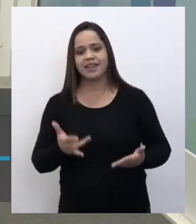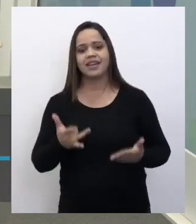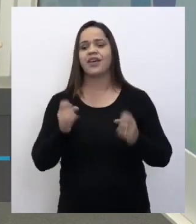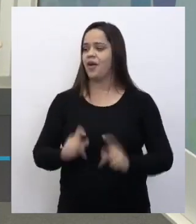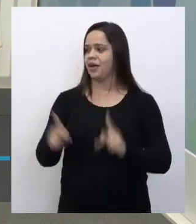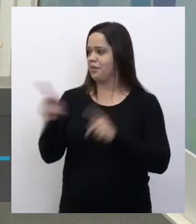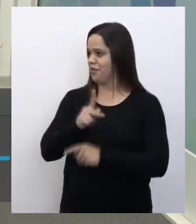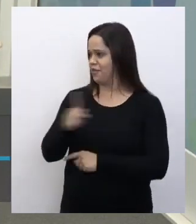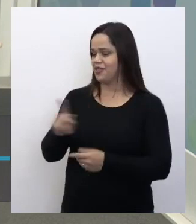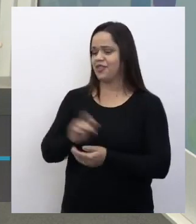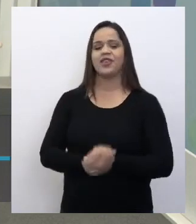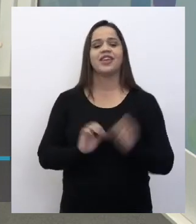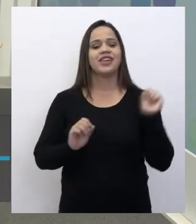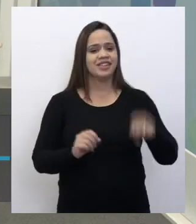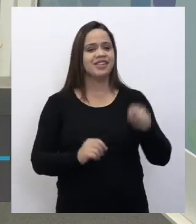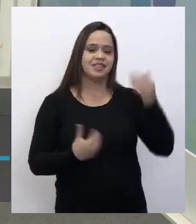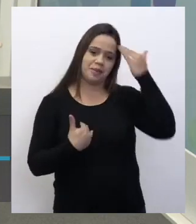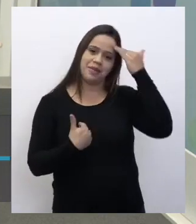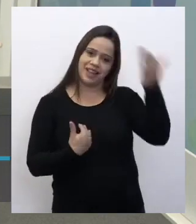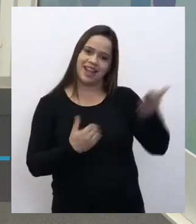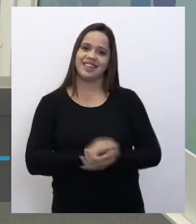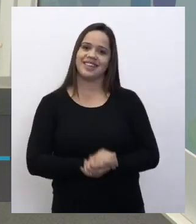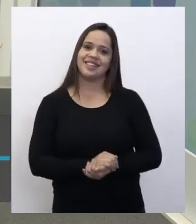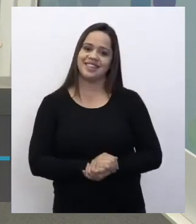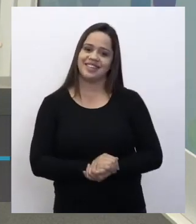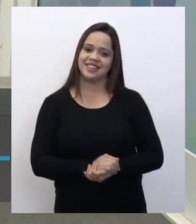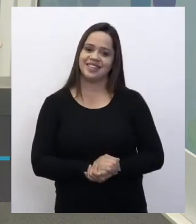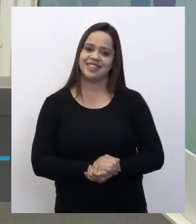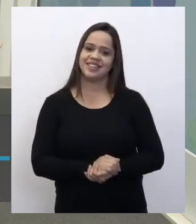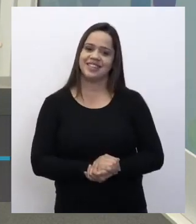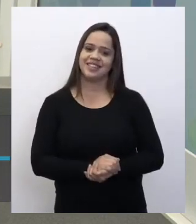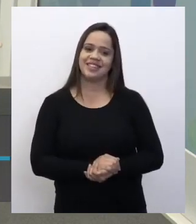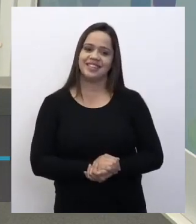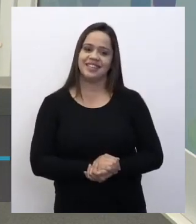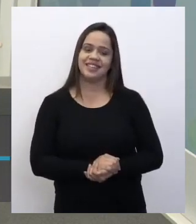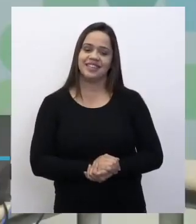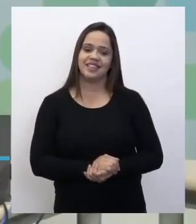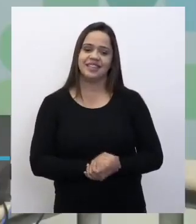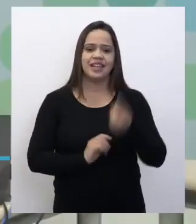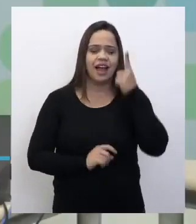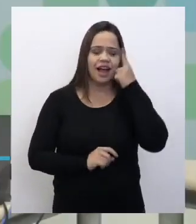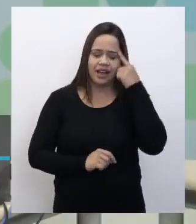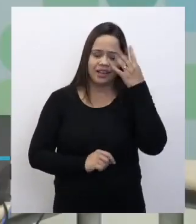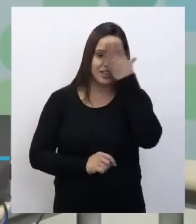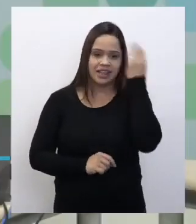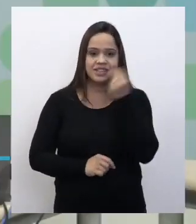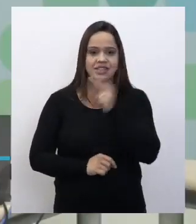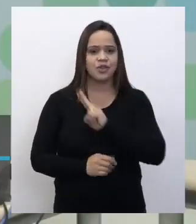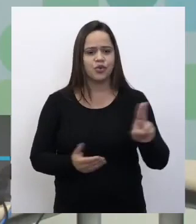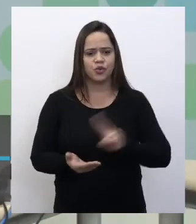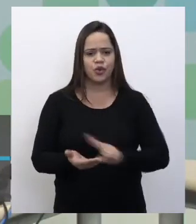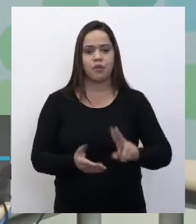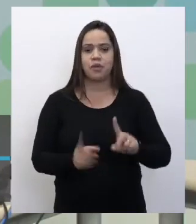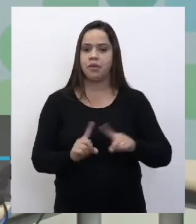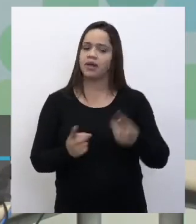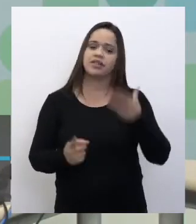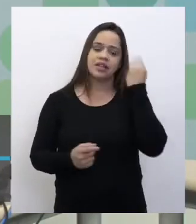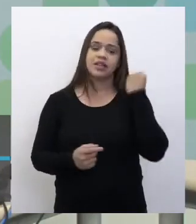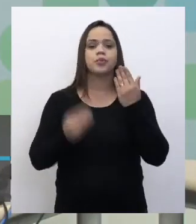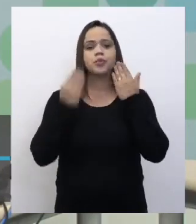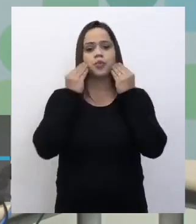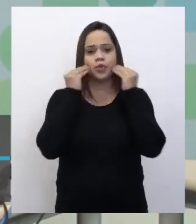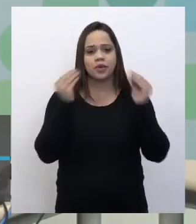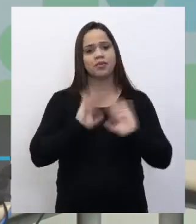Mônica? Certo. Tem muito obrigada. Que será que não é a Tata alguma coisa? Ah, eu esqueci o nome. Eu anotei, mas eu esqueci. Então,